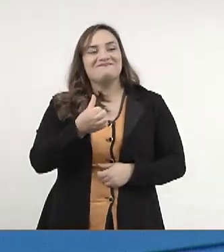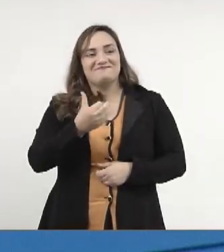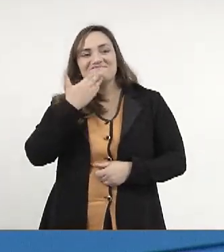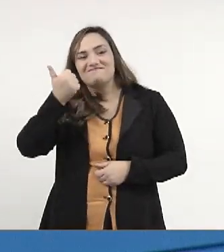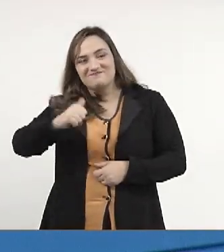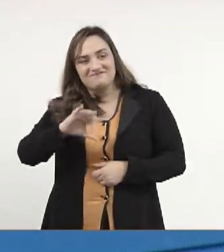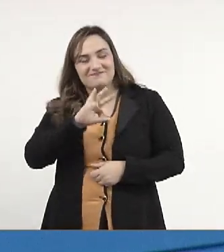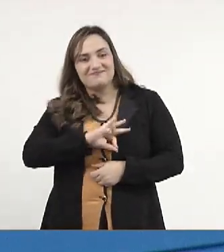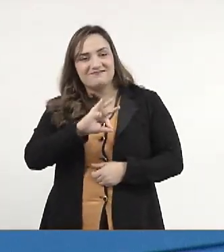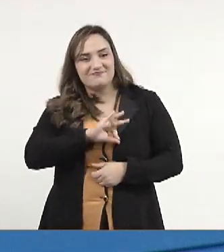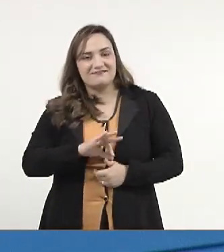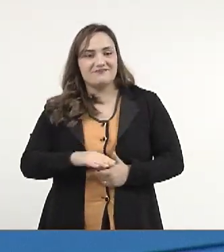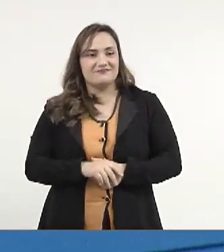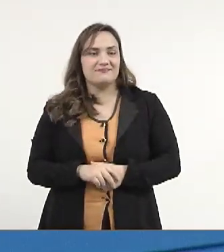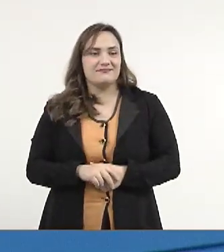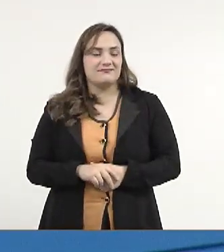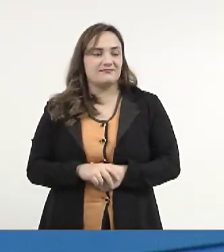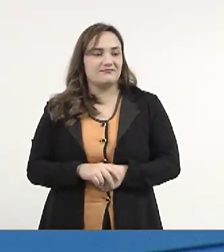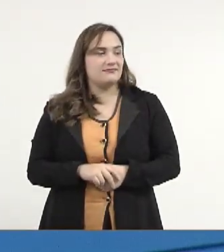Nós precisamos, então,